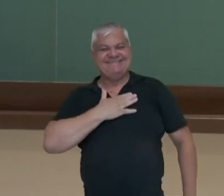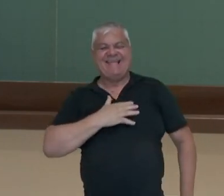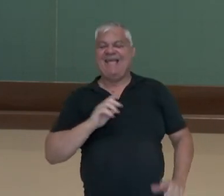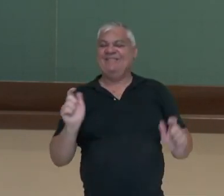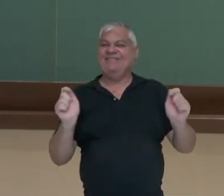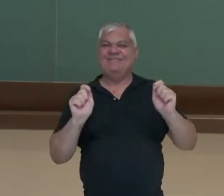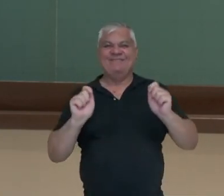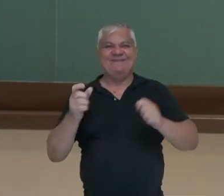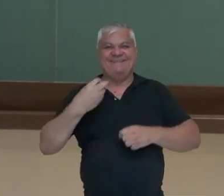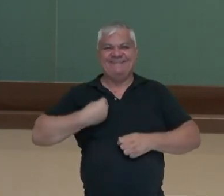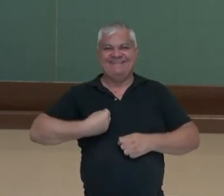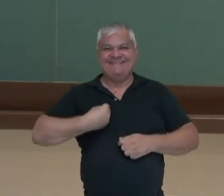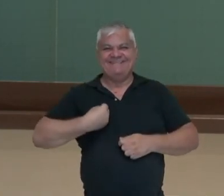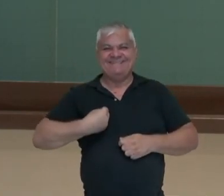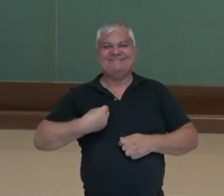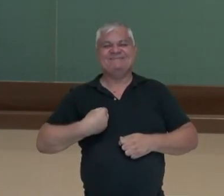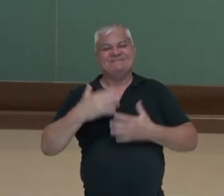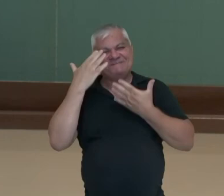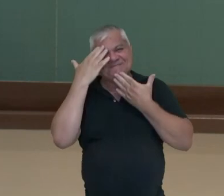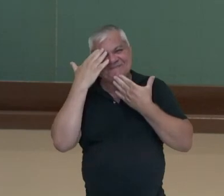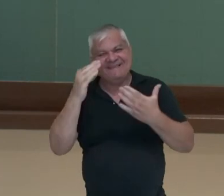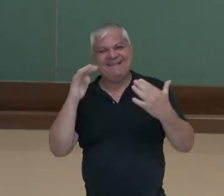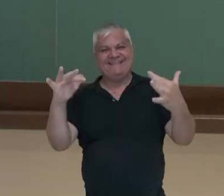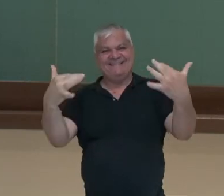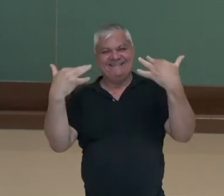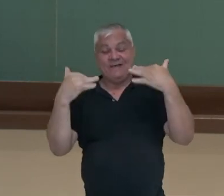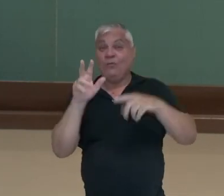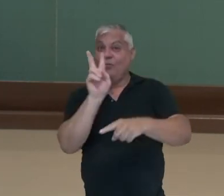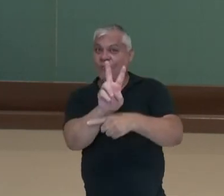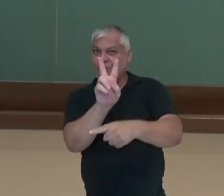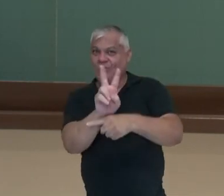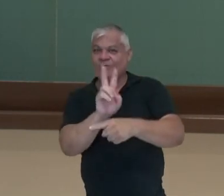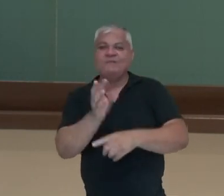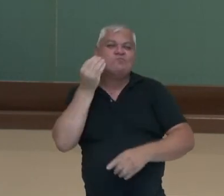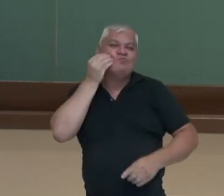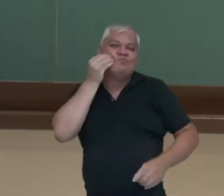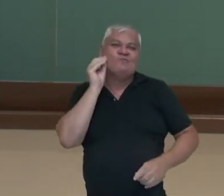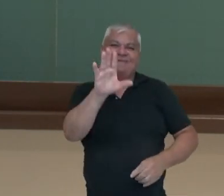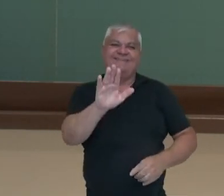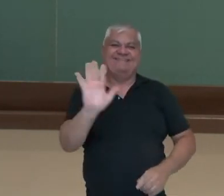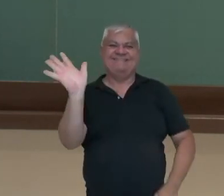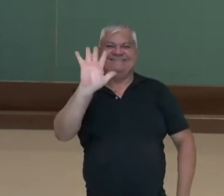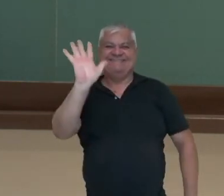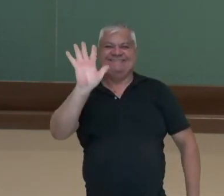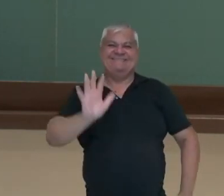adorei estar aqui com vocês. Muito obrigada, se cuidem. Beijo da prof.